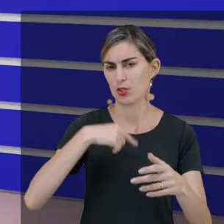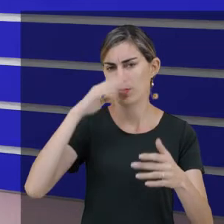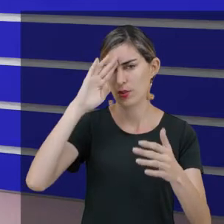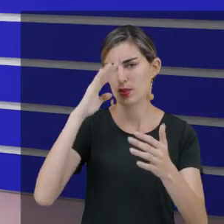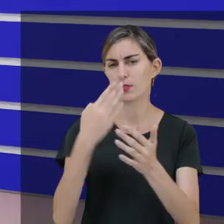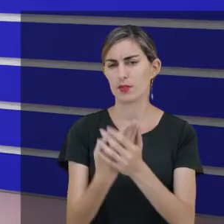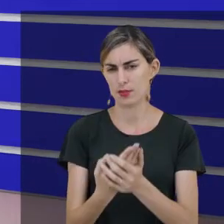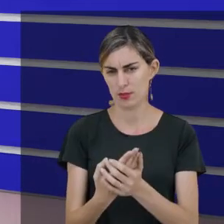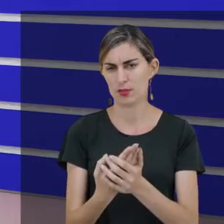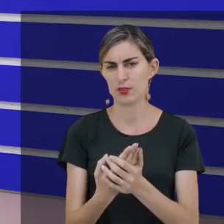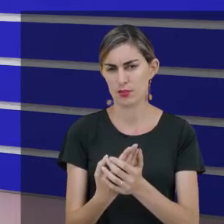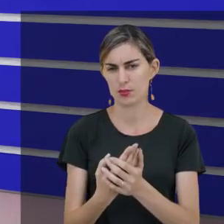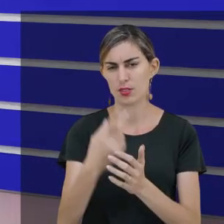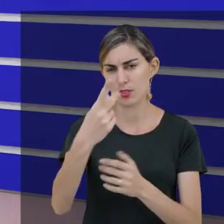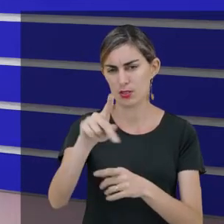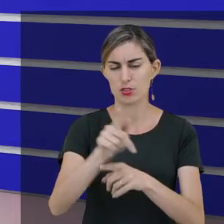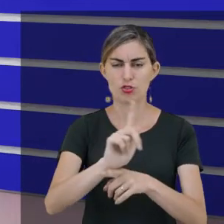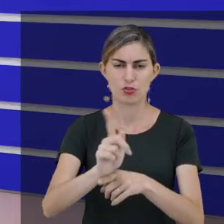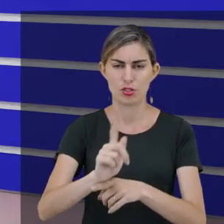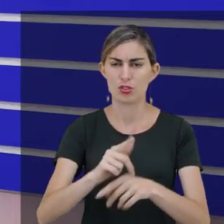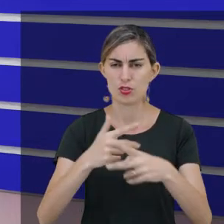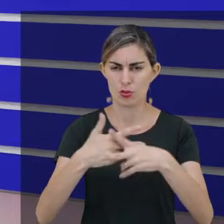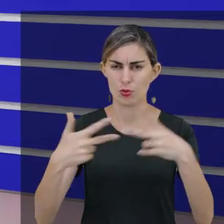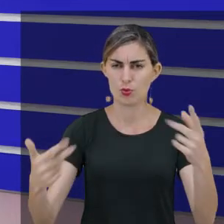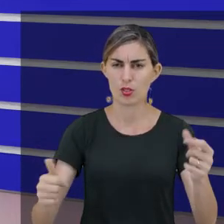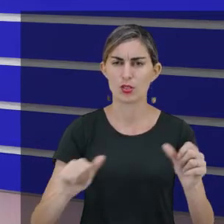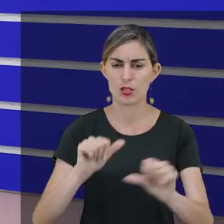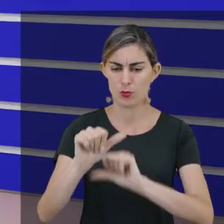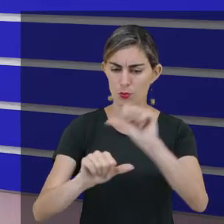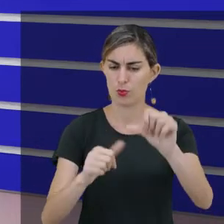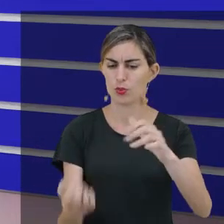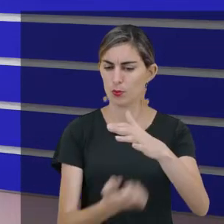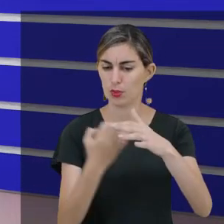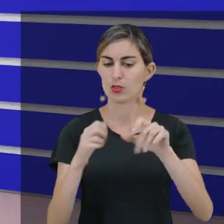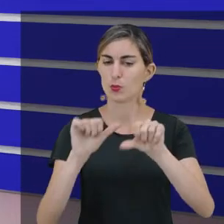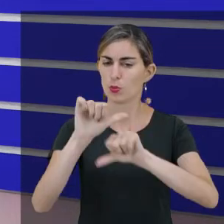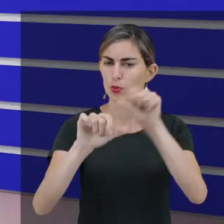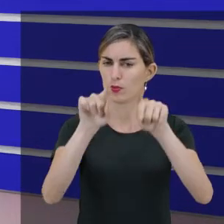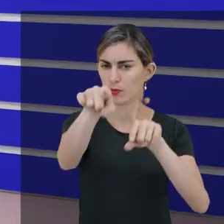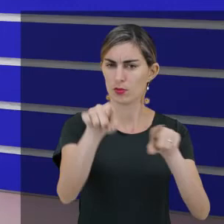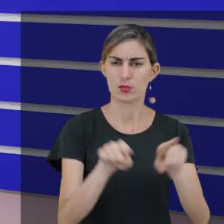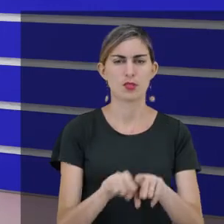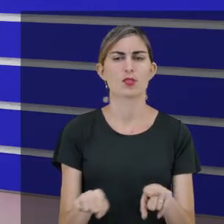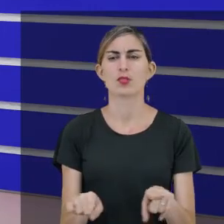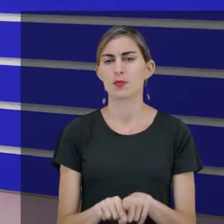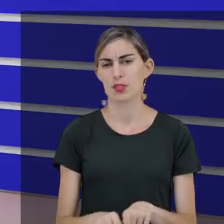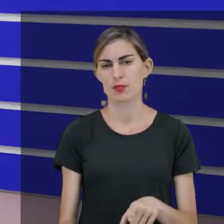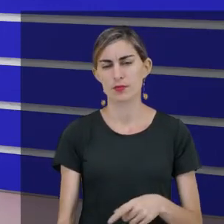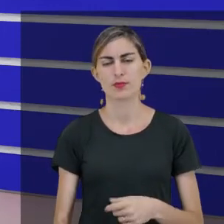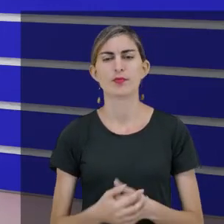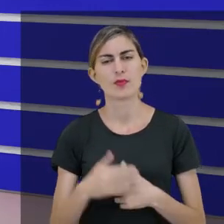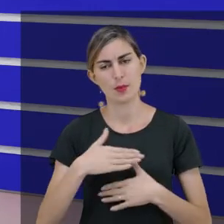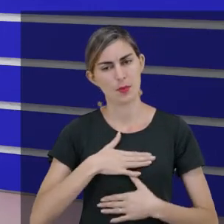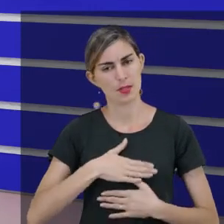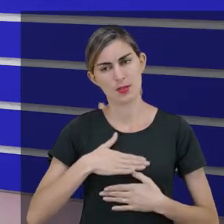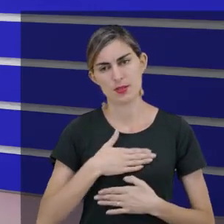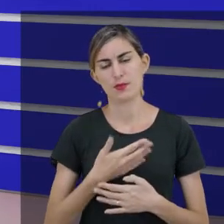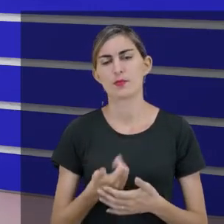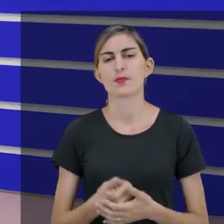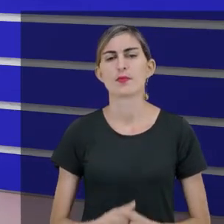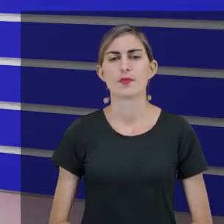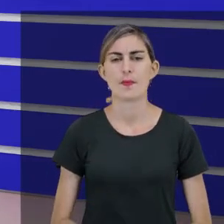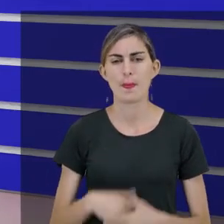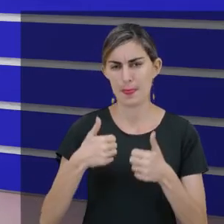muito, professor, que essa gestão da qualidade, ela não só transforma empresas, ela pode transformar você que está nos vendo. Com prazer.